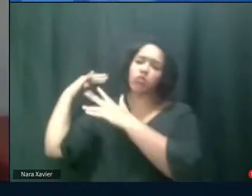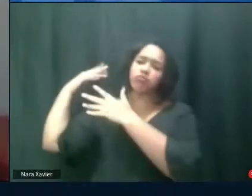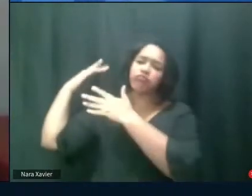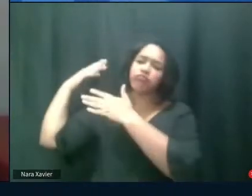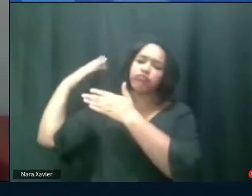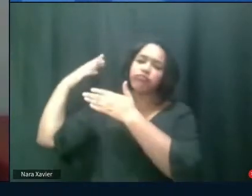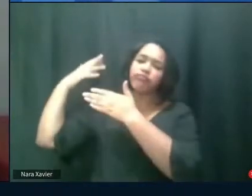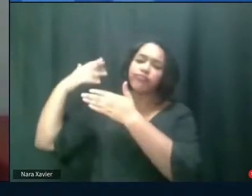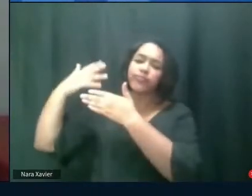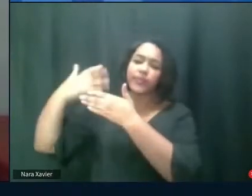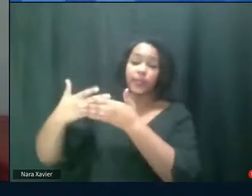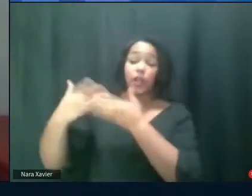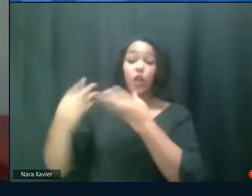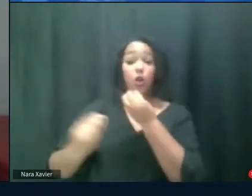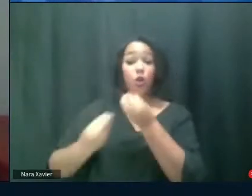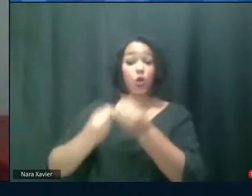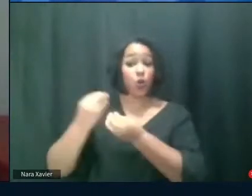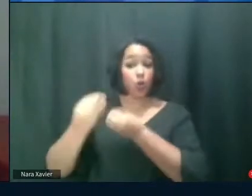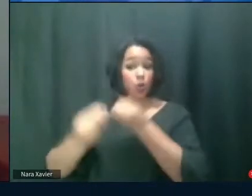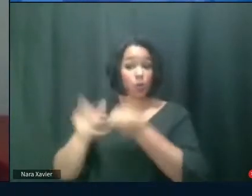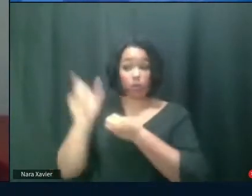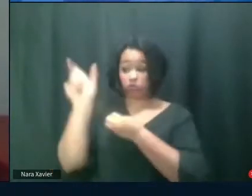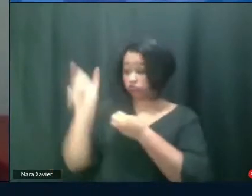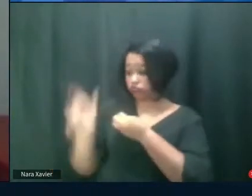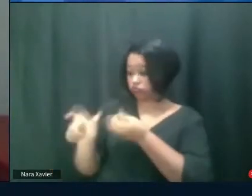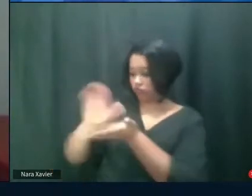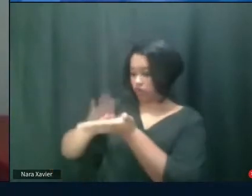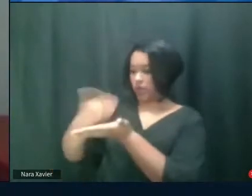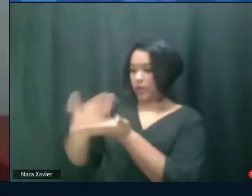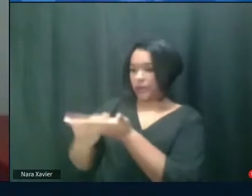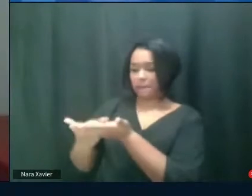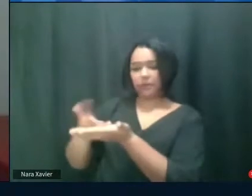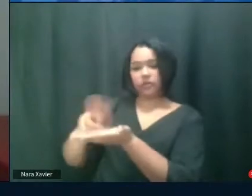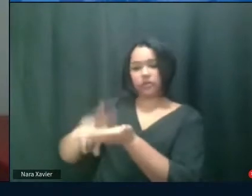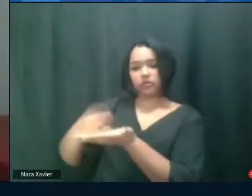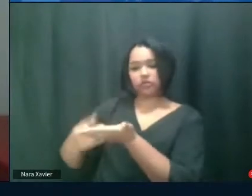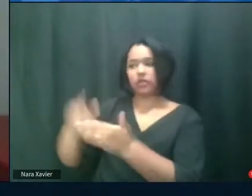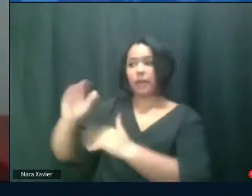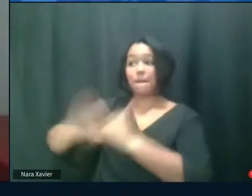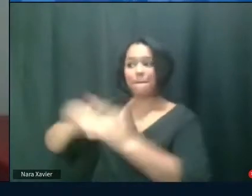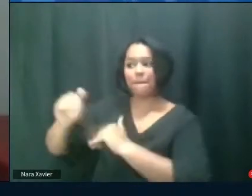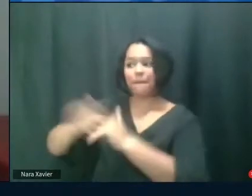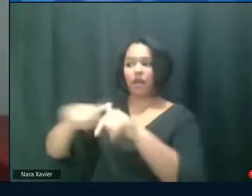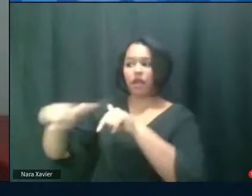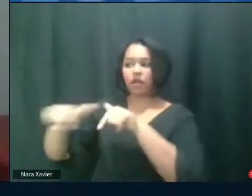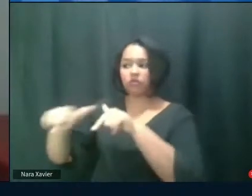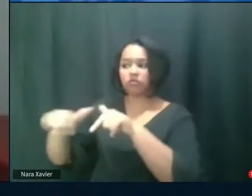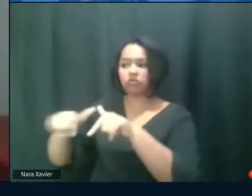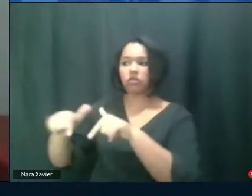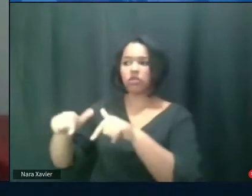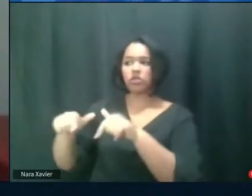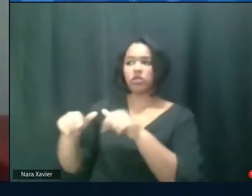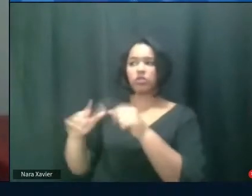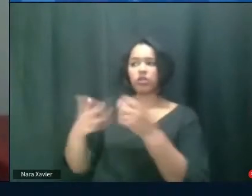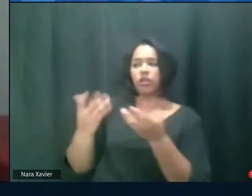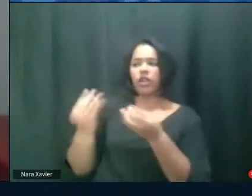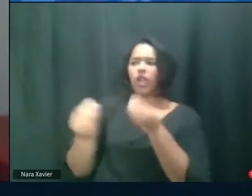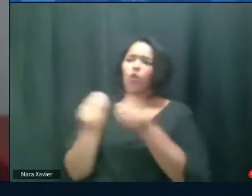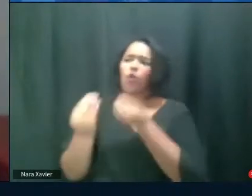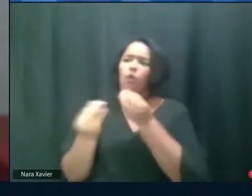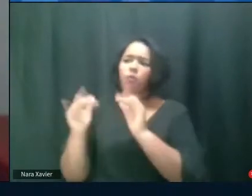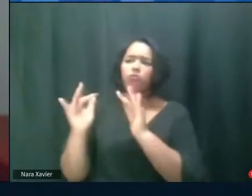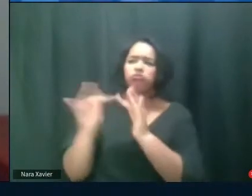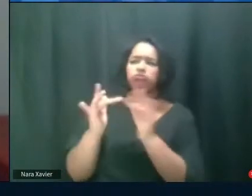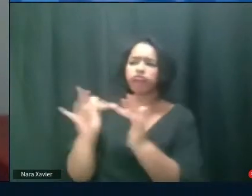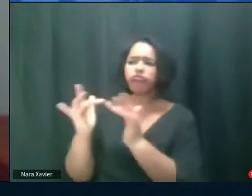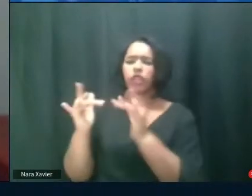foi o intérprete se constituiu, né? Então, ele se constituiu na prática, de forma amadora, por meio do contato